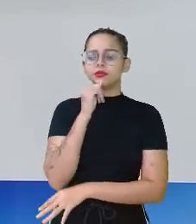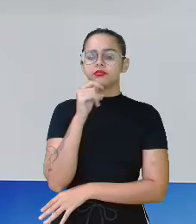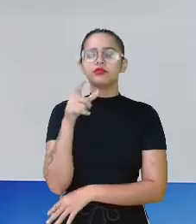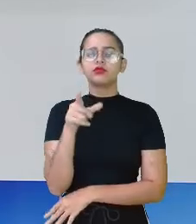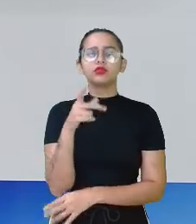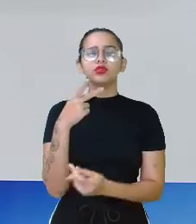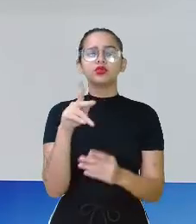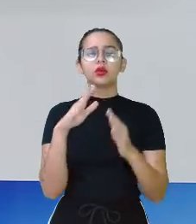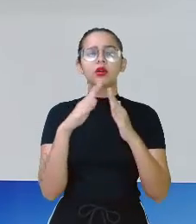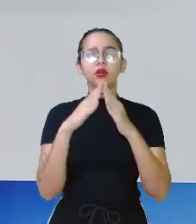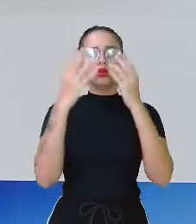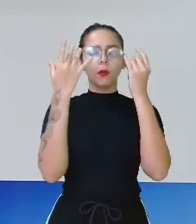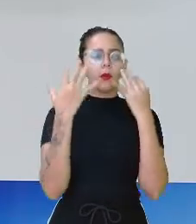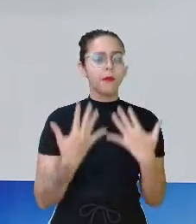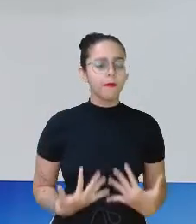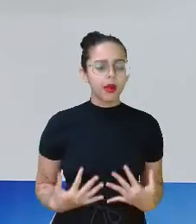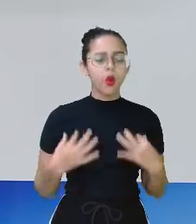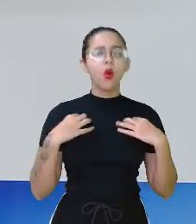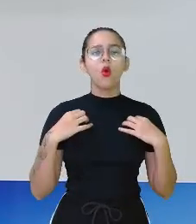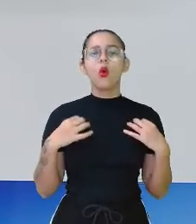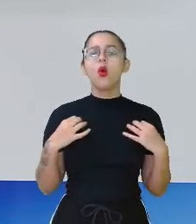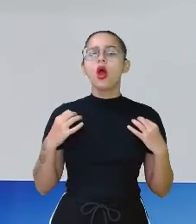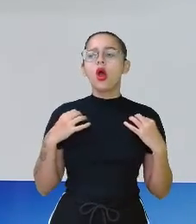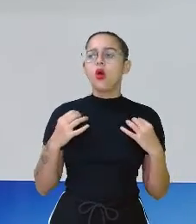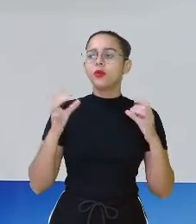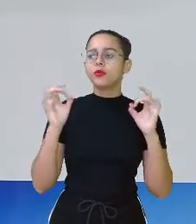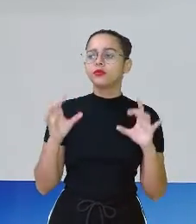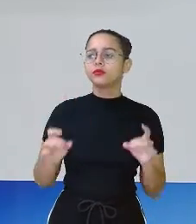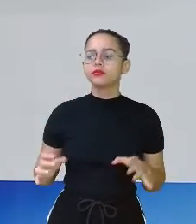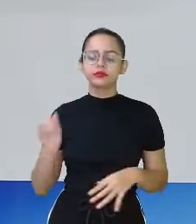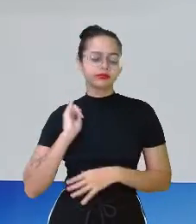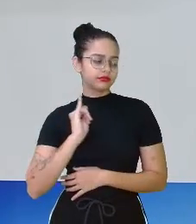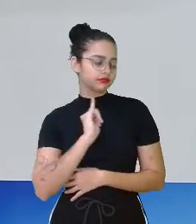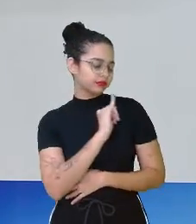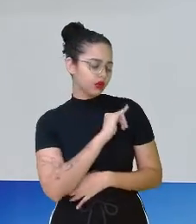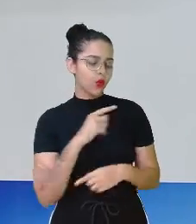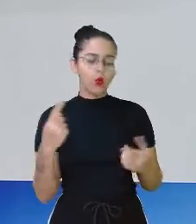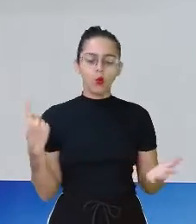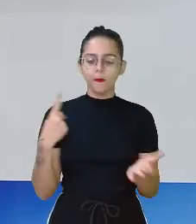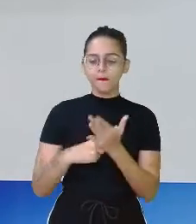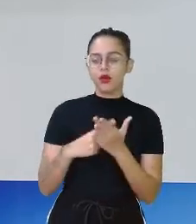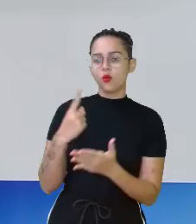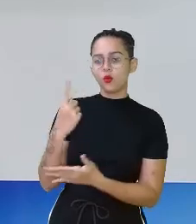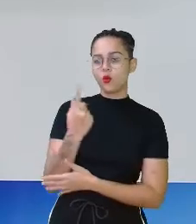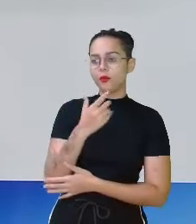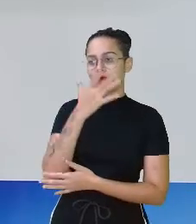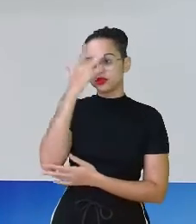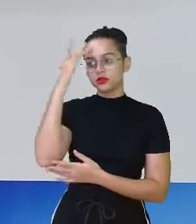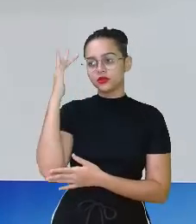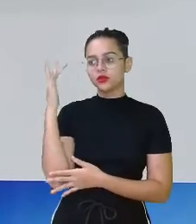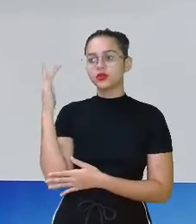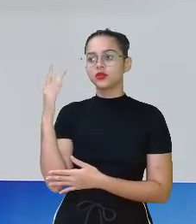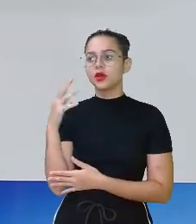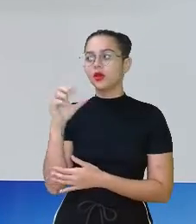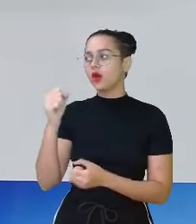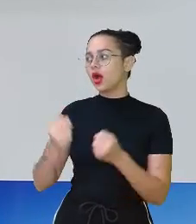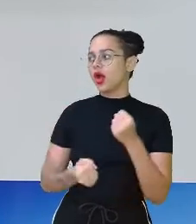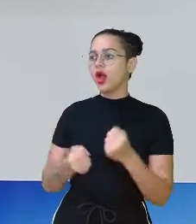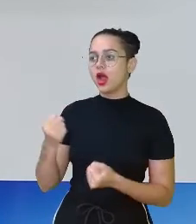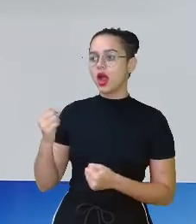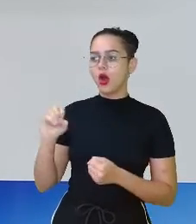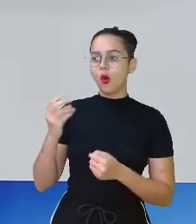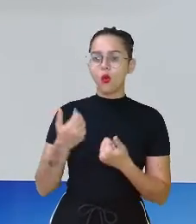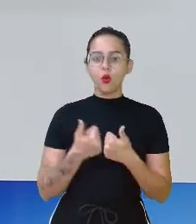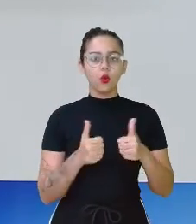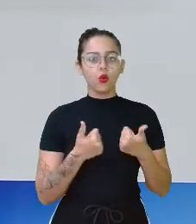casa, você toma um banho, você veste uma roupa especial, você se perfuma, você combina com alguém, você marca, você pega o seu carro ou um